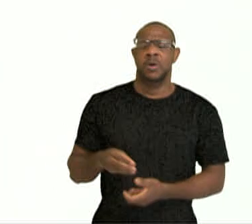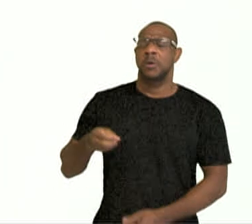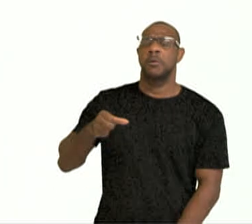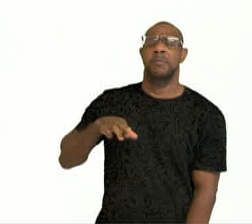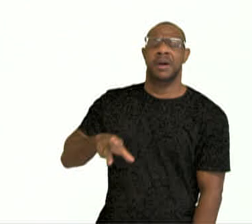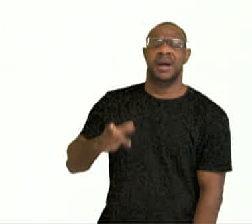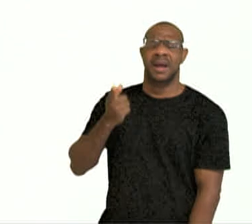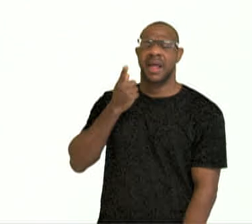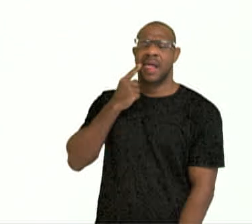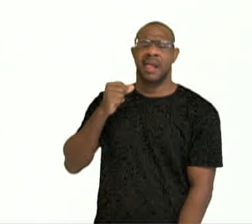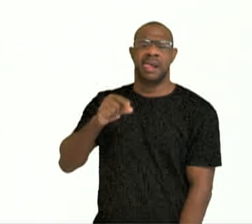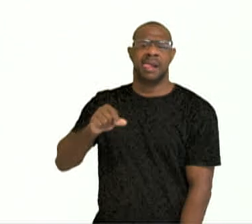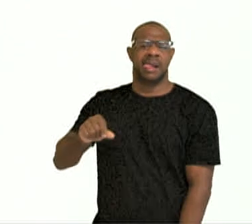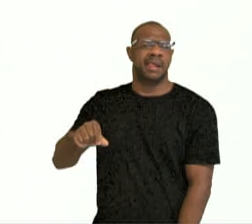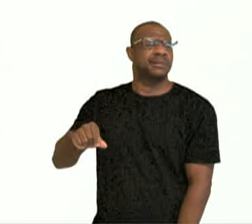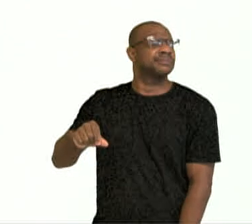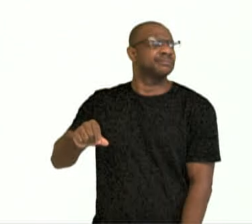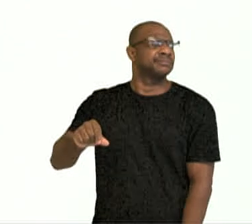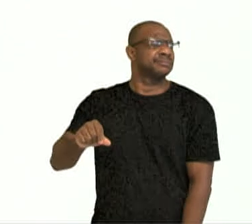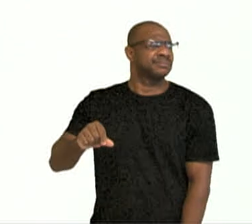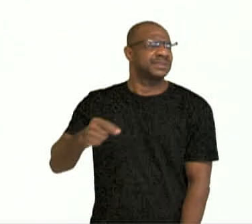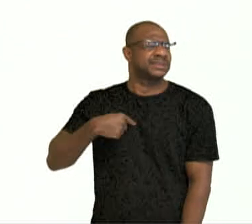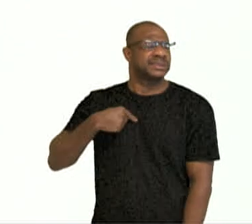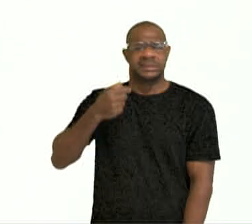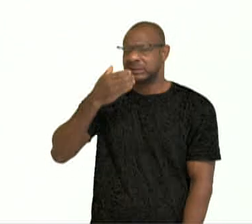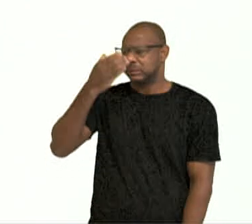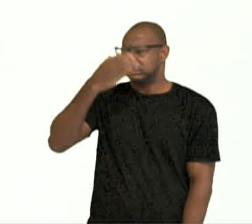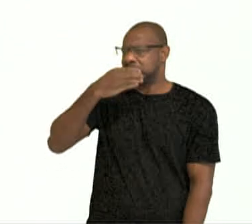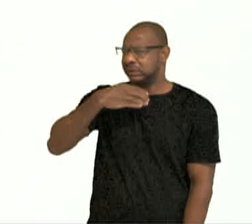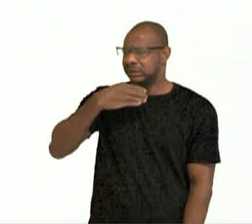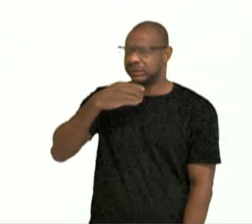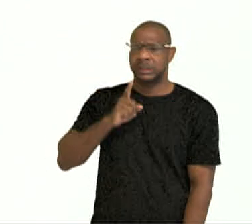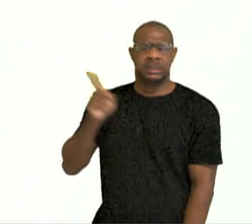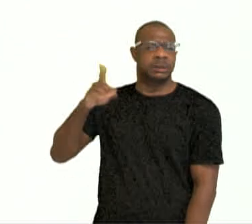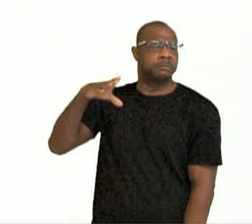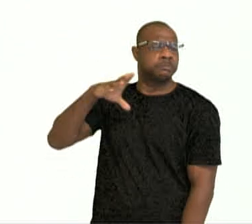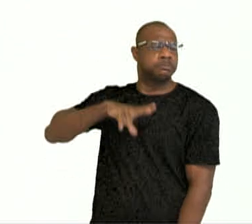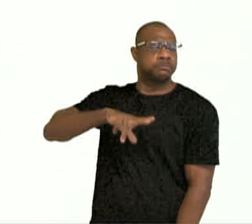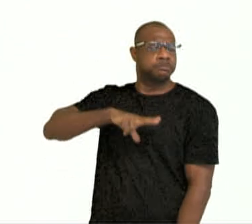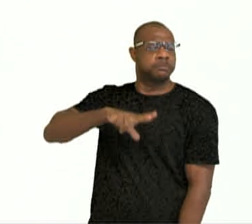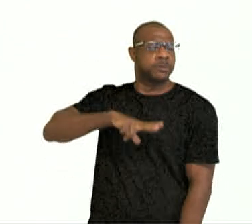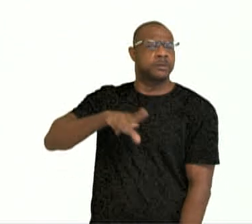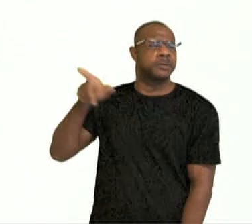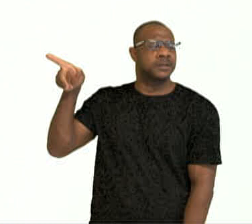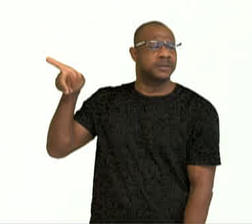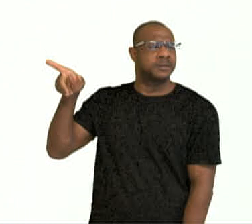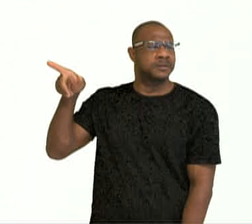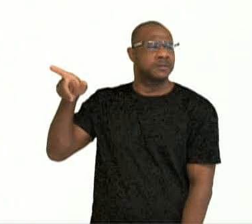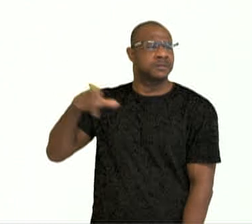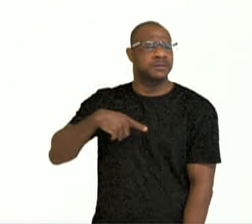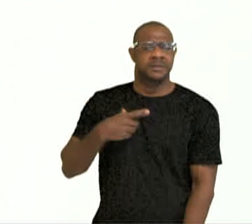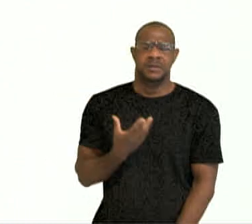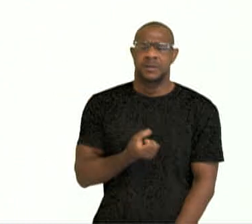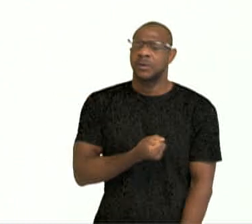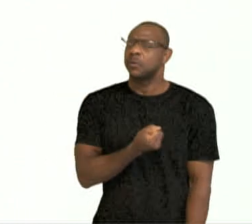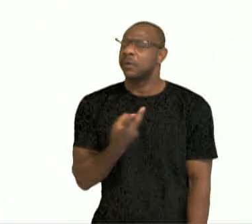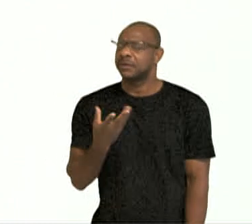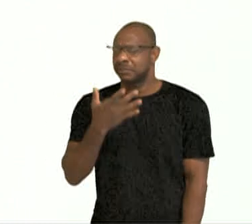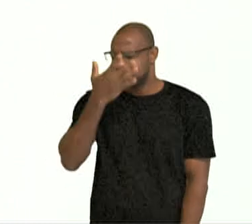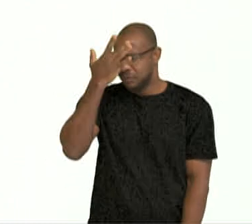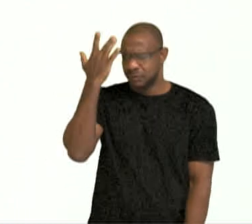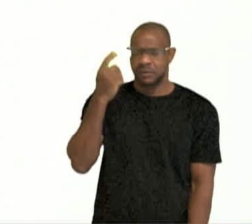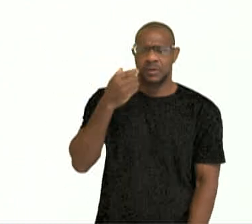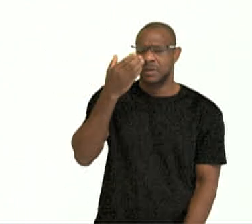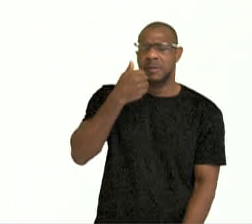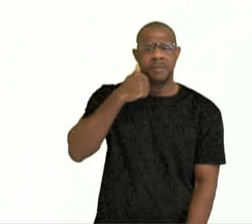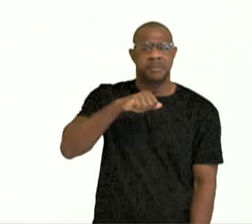salgado, quanto do teu sal são lágrimas de Portugal. Por te cruzarmos, quantas mães choraram, quantos